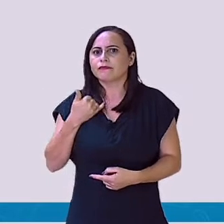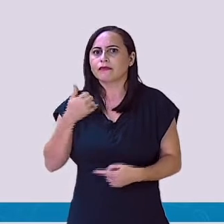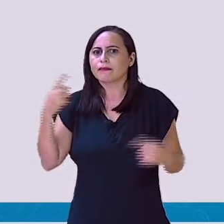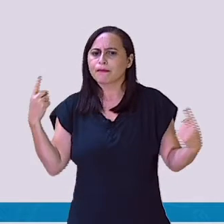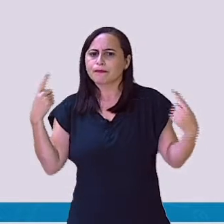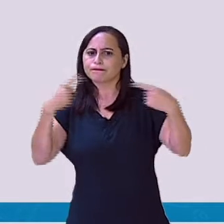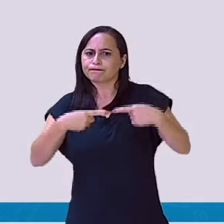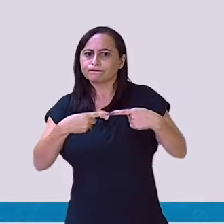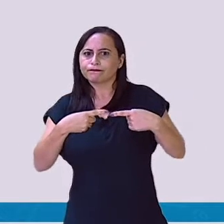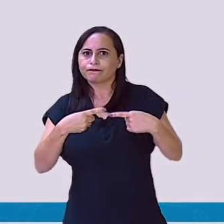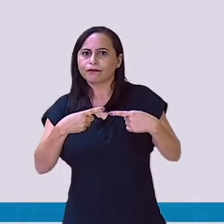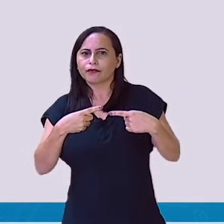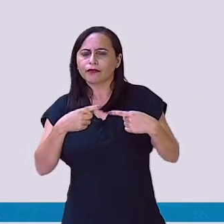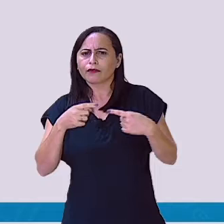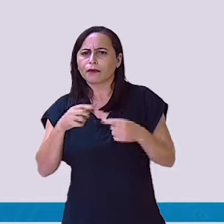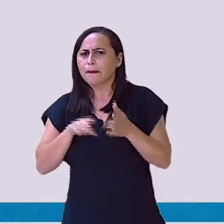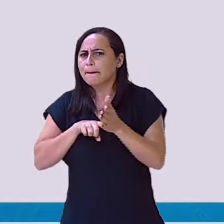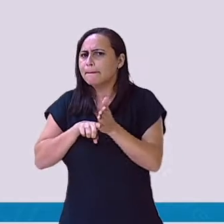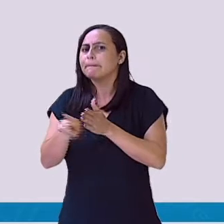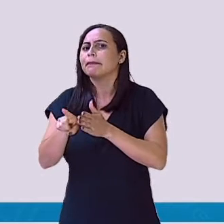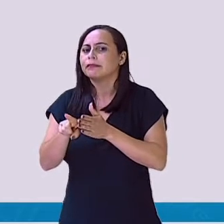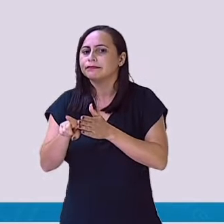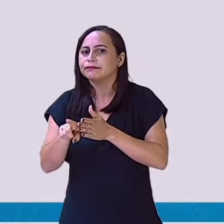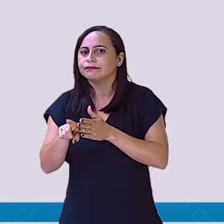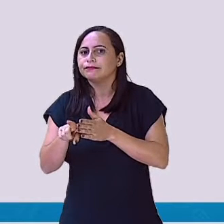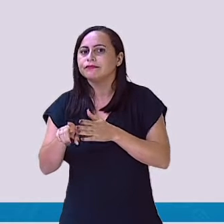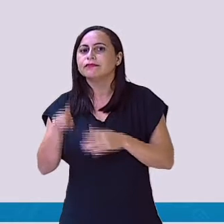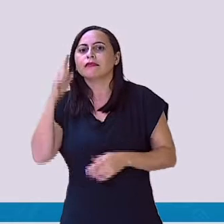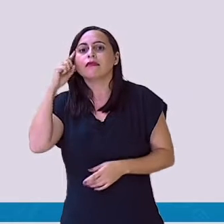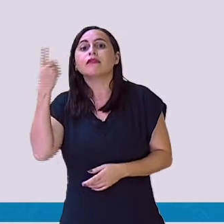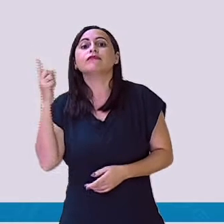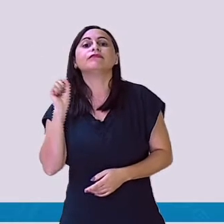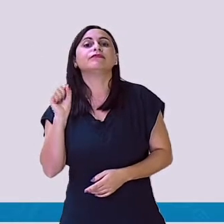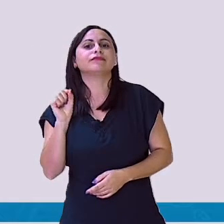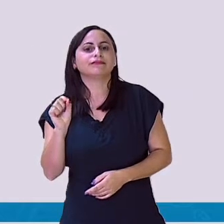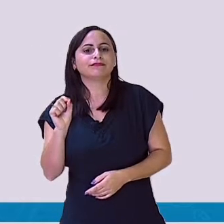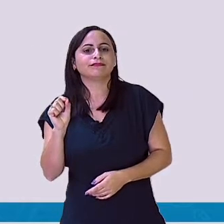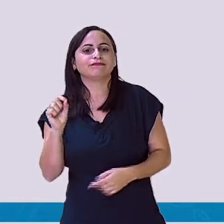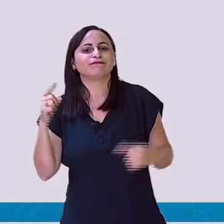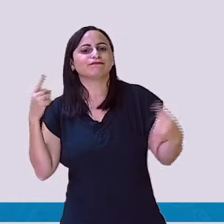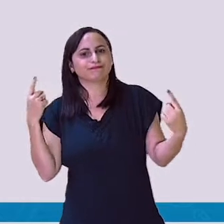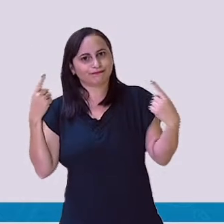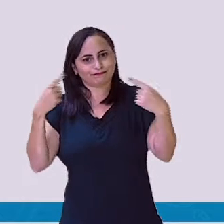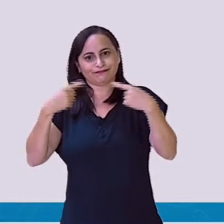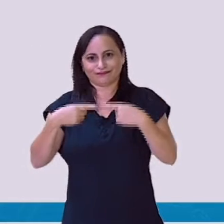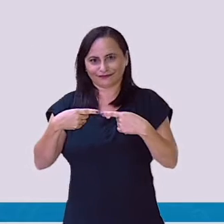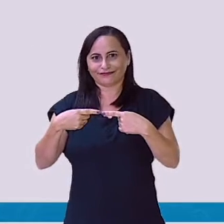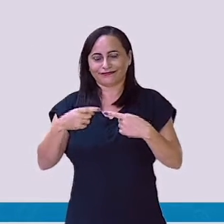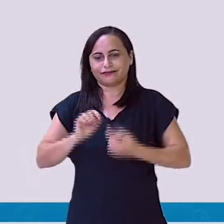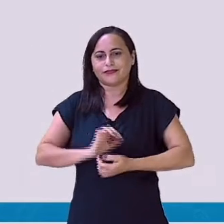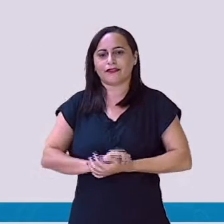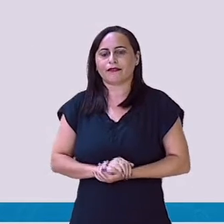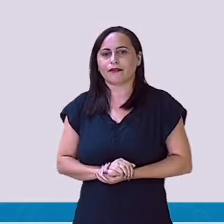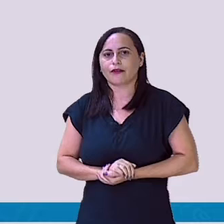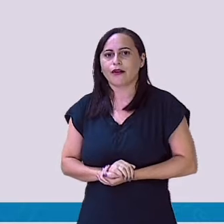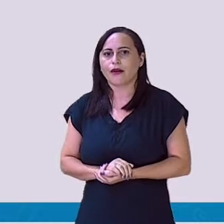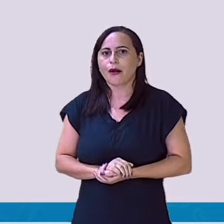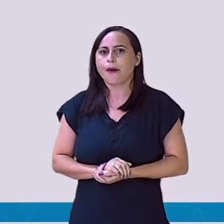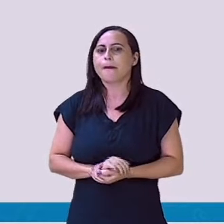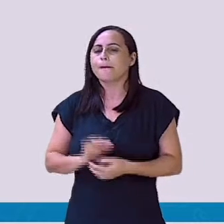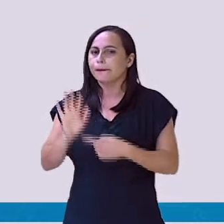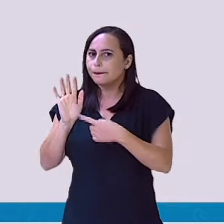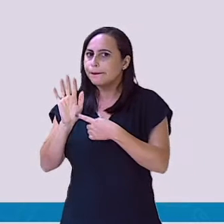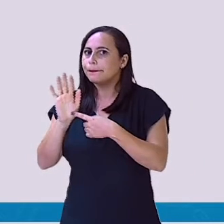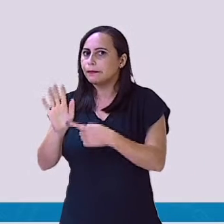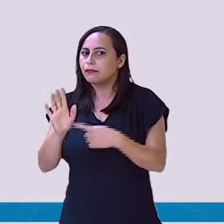Vai encarar? Nos dá a ideia de quê? De um desafio, né? Então, traz o efeito